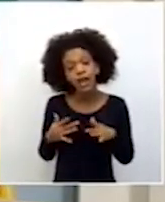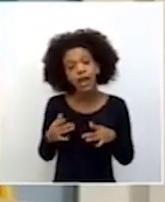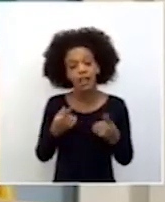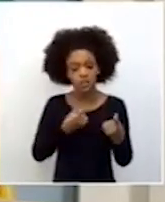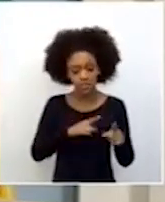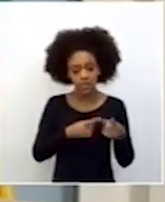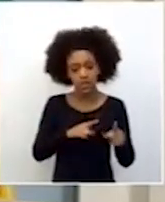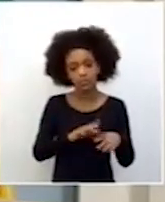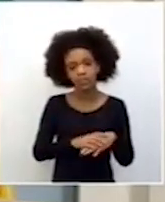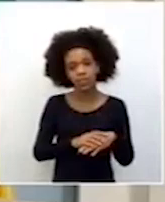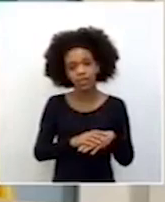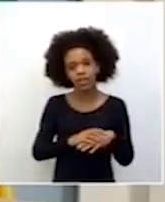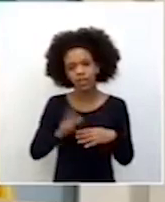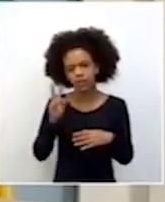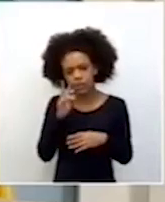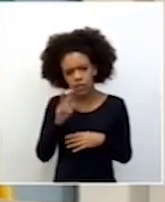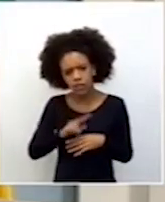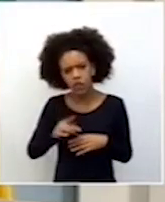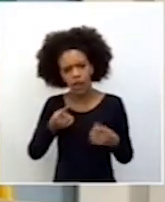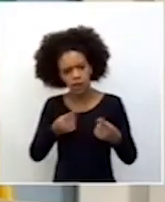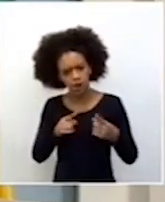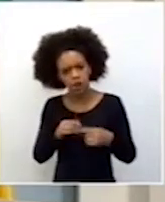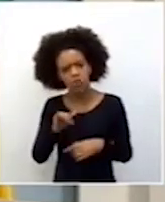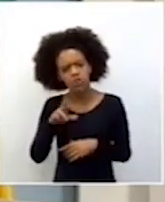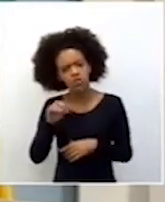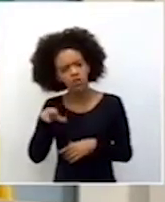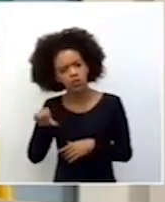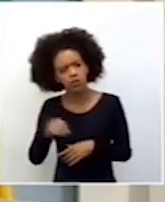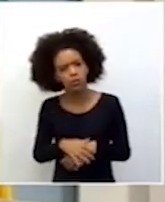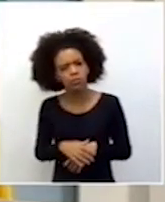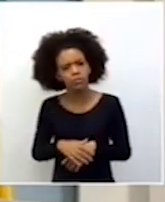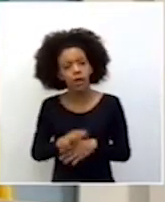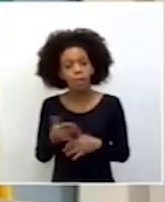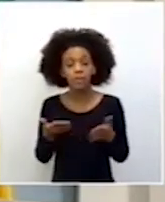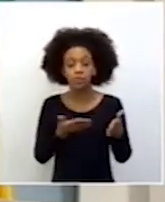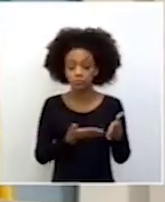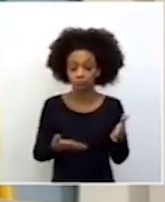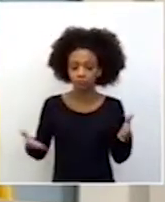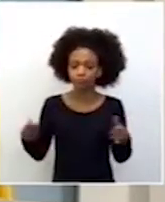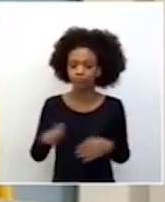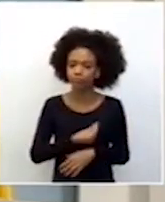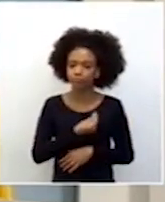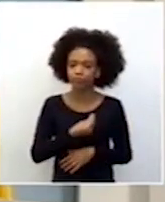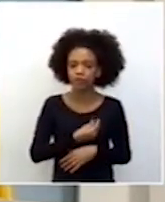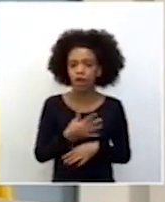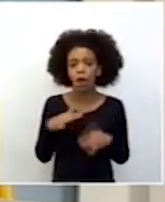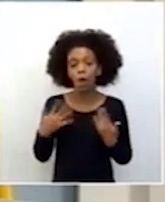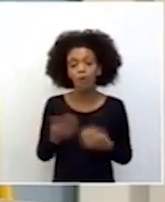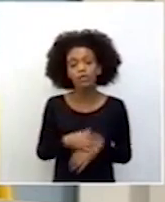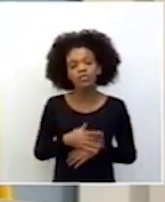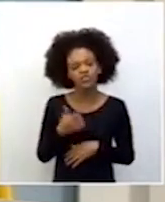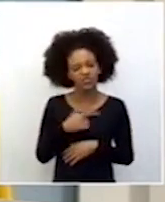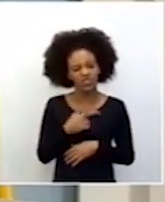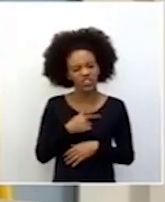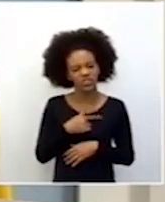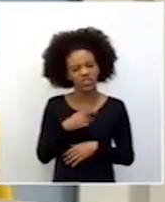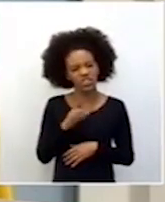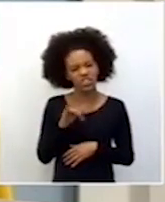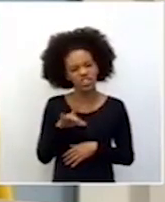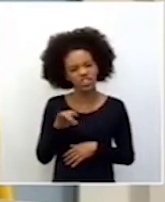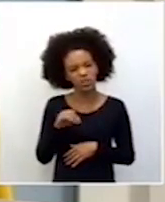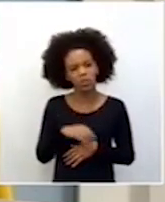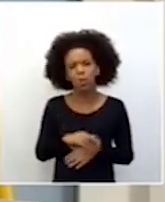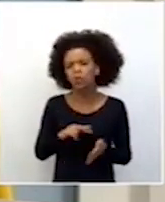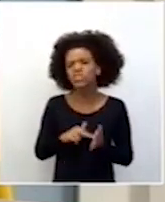crítica, desse olhar irônico que eu faço para o momento que a gente está vivendo. Quando eu falei agora do ridículo, o que é